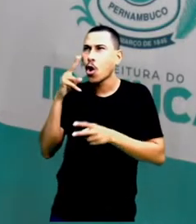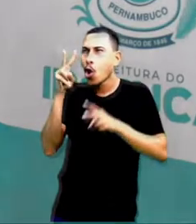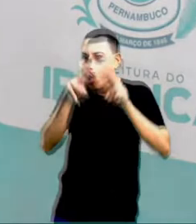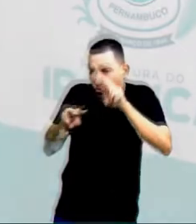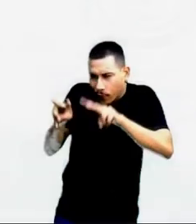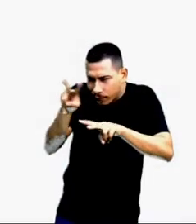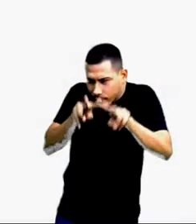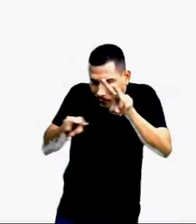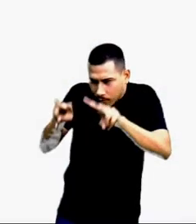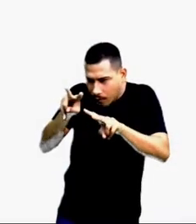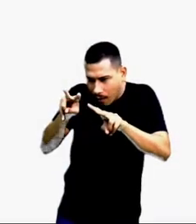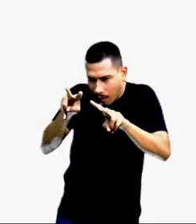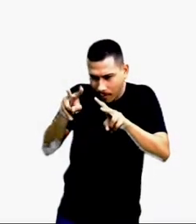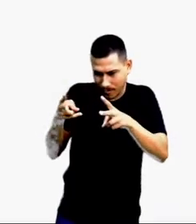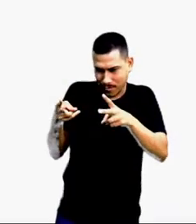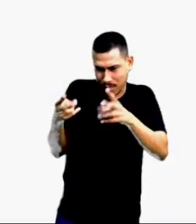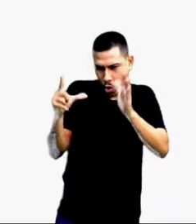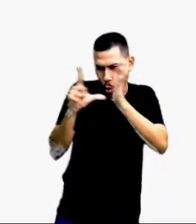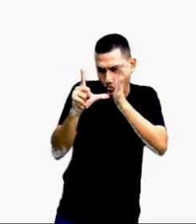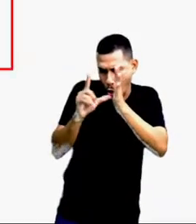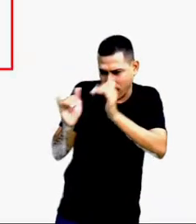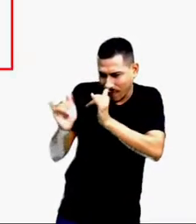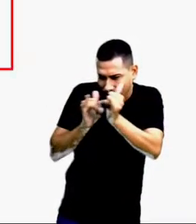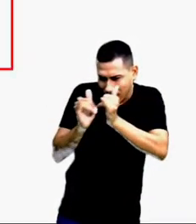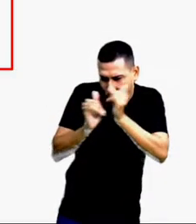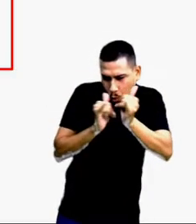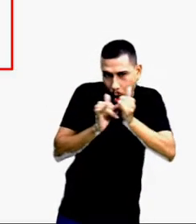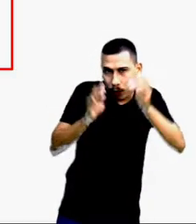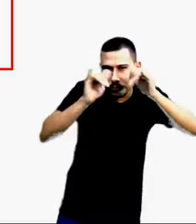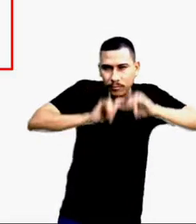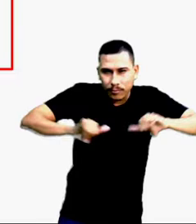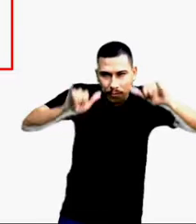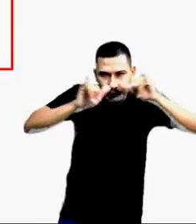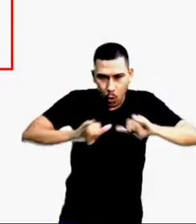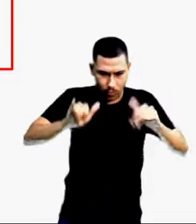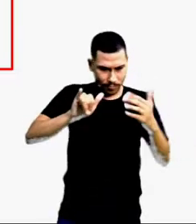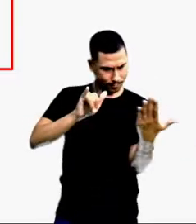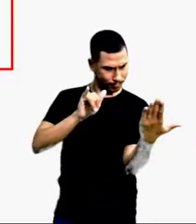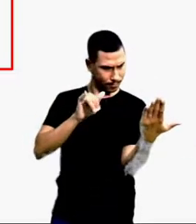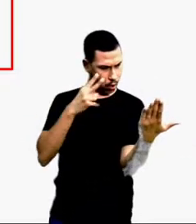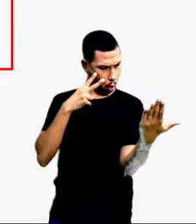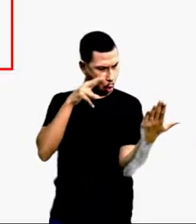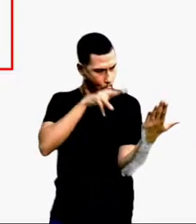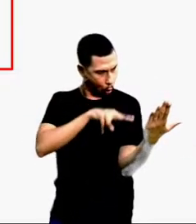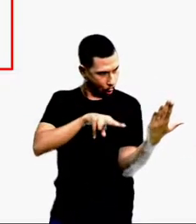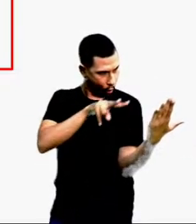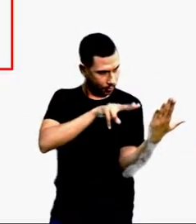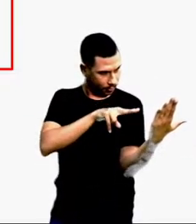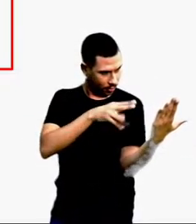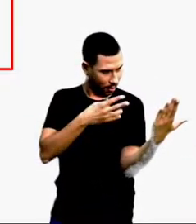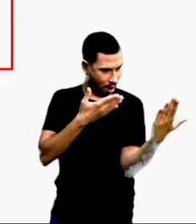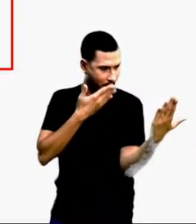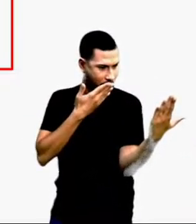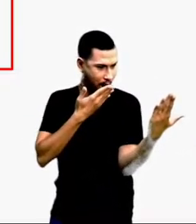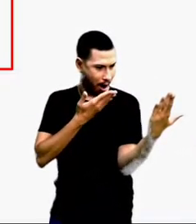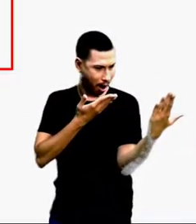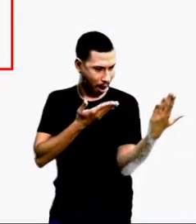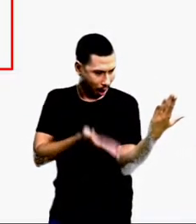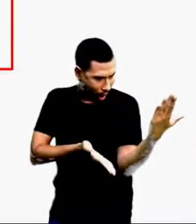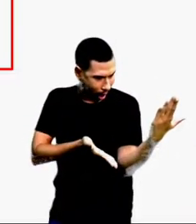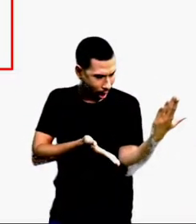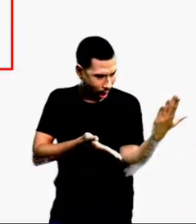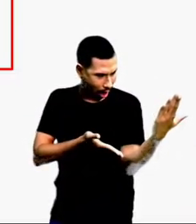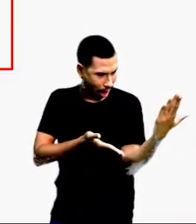de uma loja virtual com seguinte anúncio Olha aí Laura apareceu o senhor misturinha